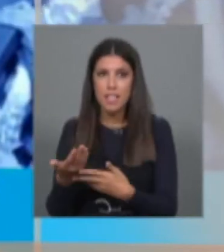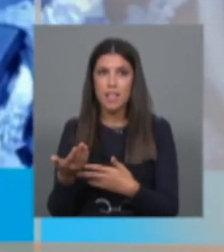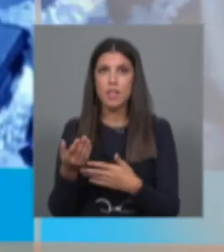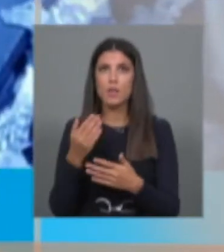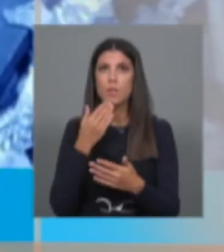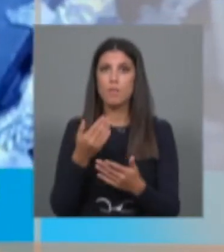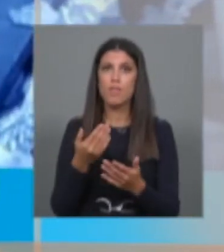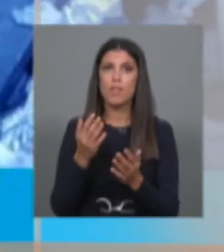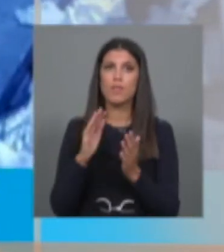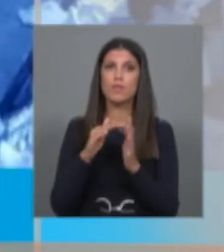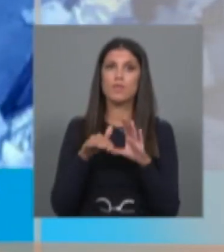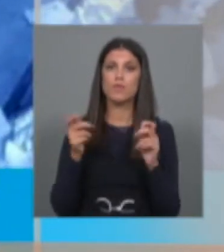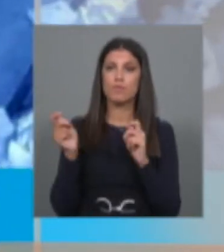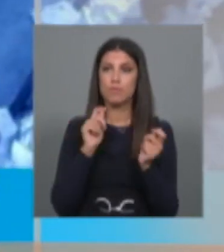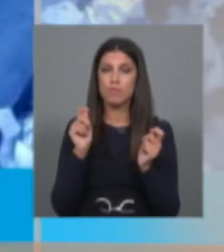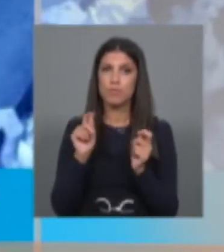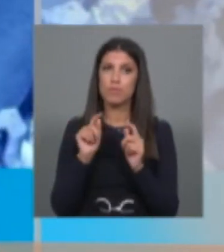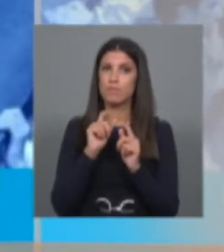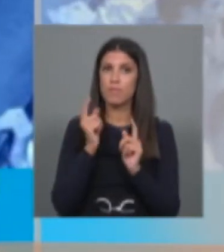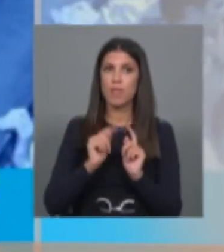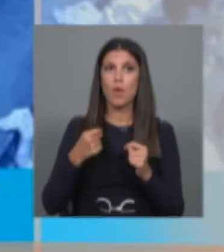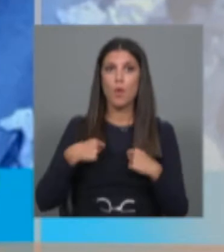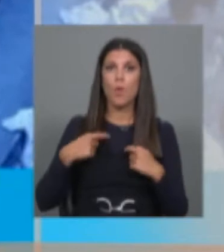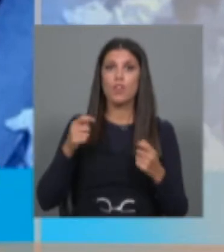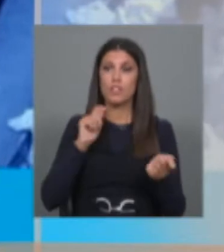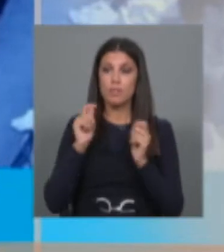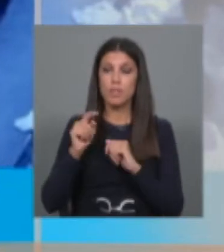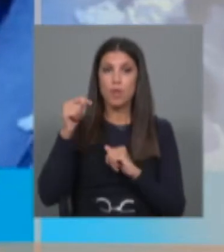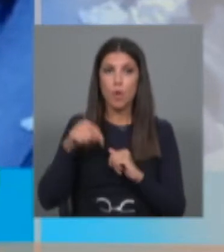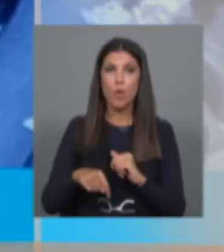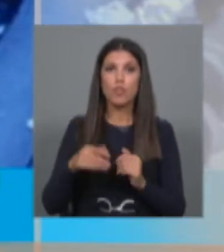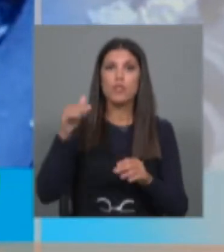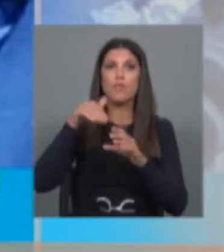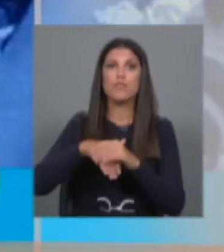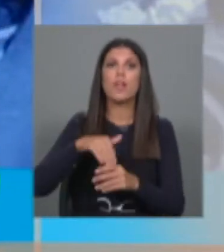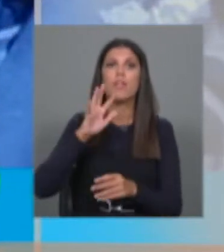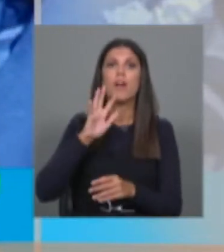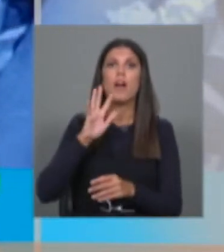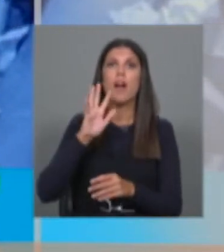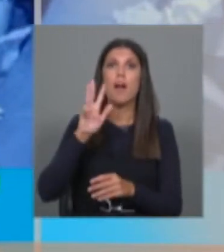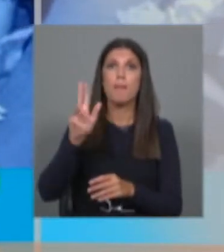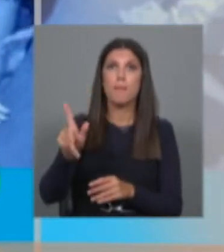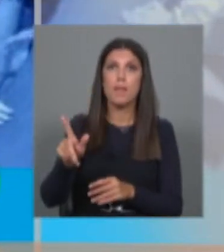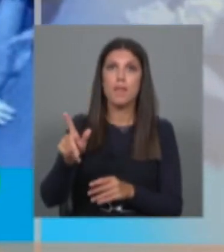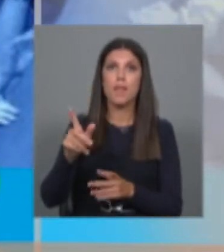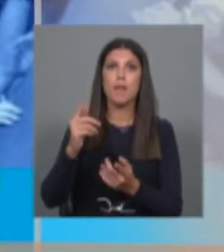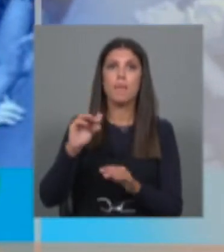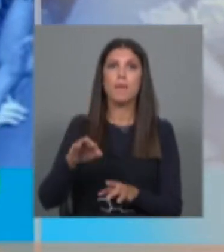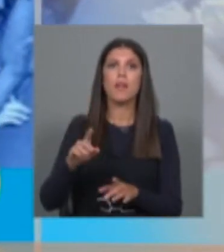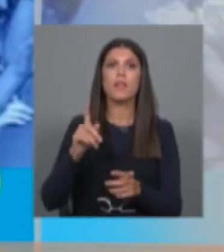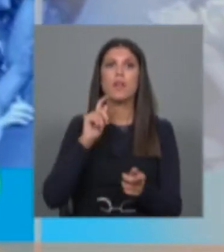na sexta-feira, é debatido hoje, votado amanhã. Ainda assim é um debate